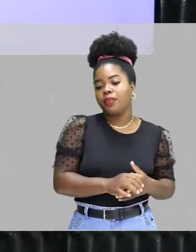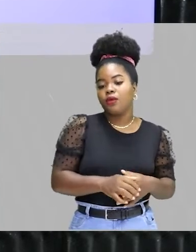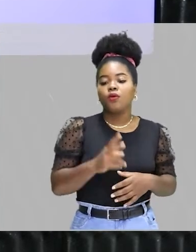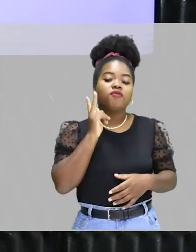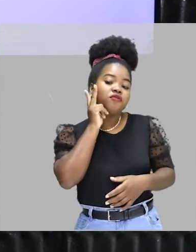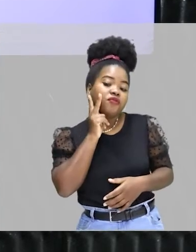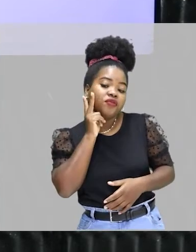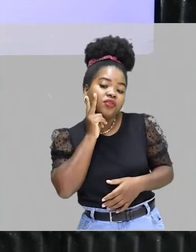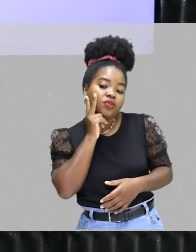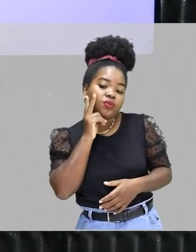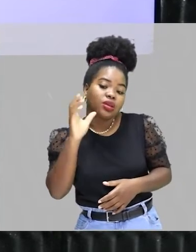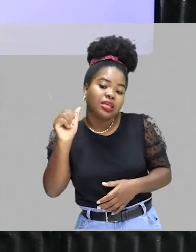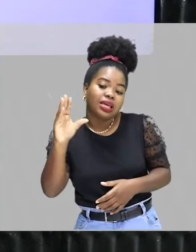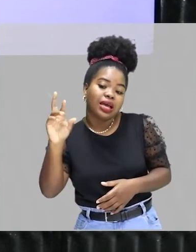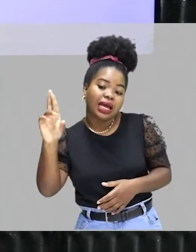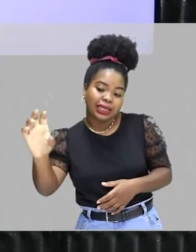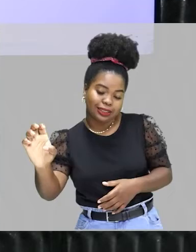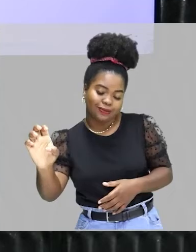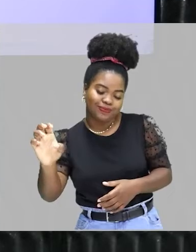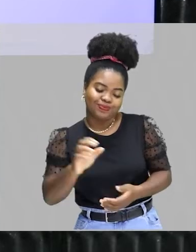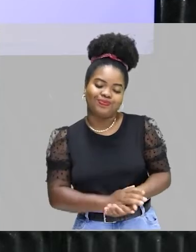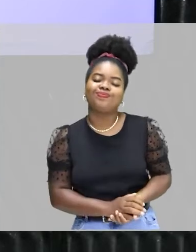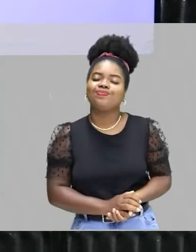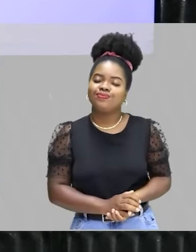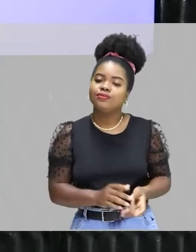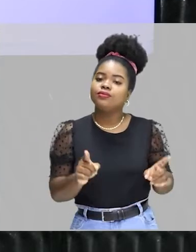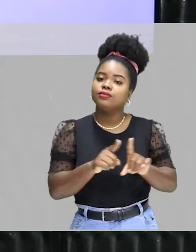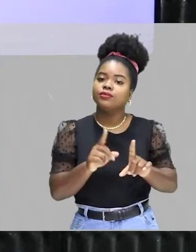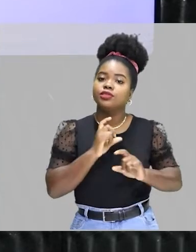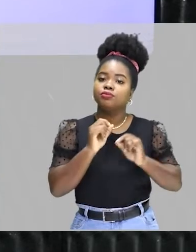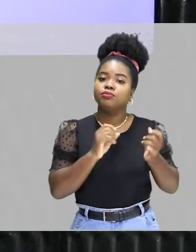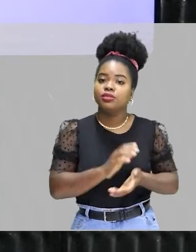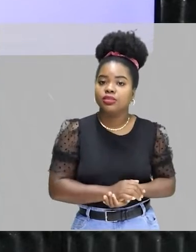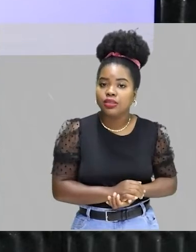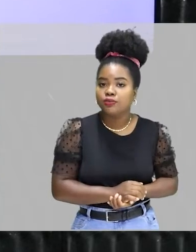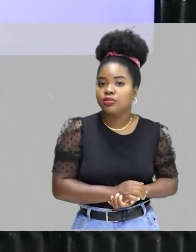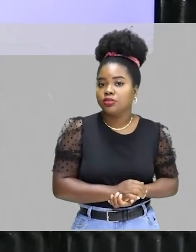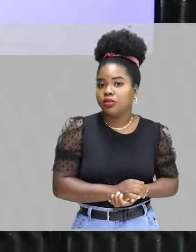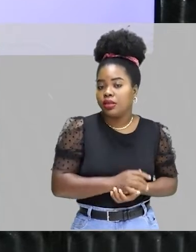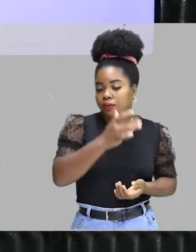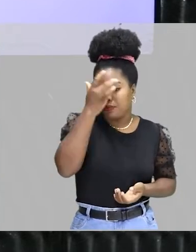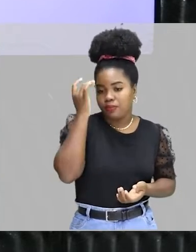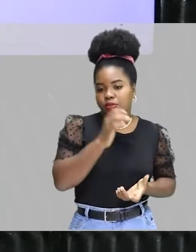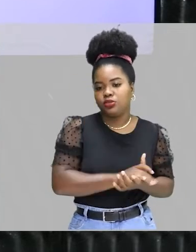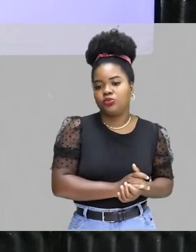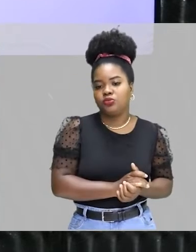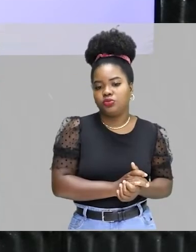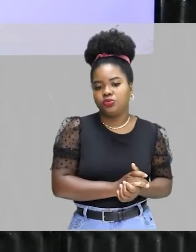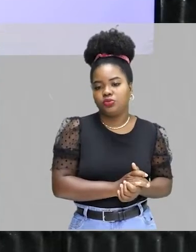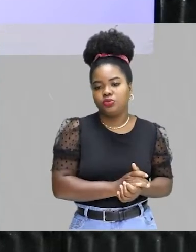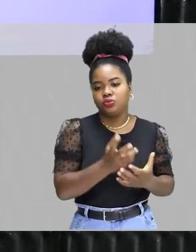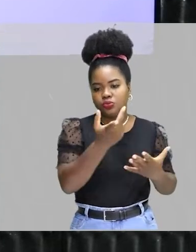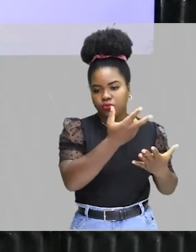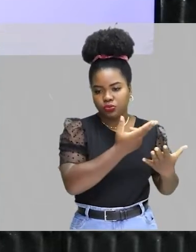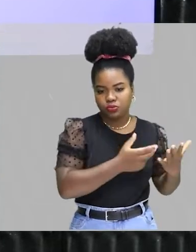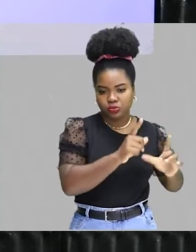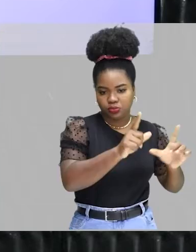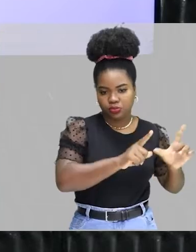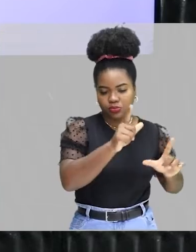tá certo? Nós temos aí a personagem do desenho, né? Ou o personagem, que também posso